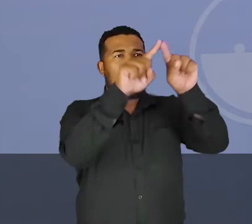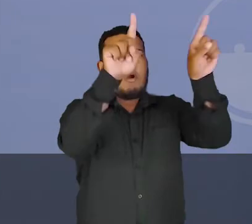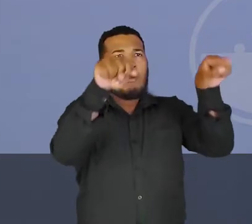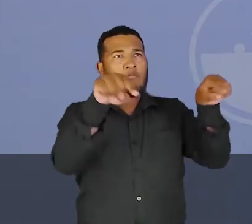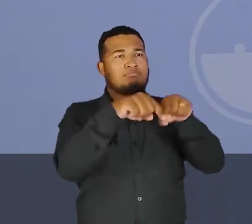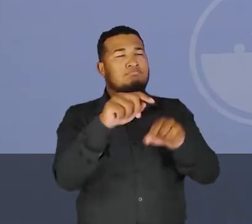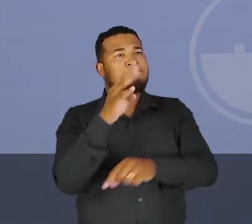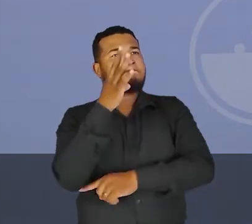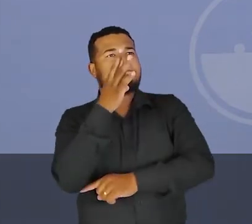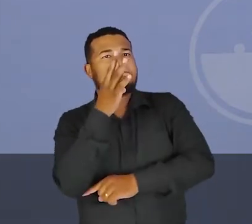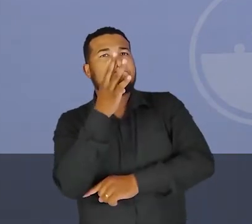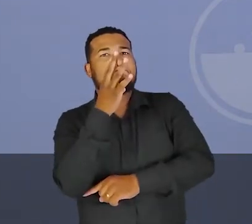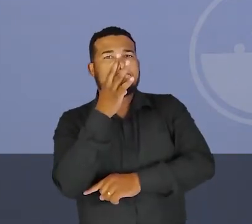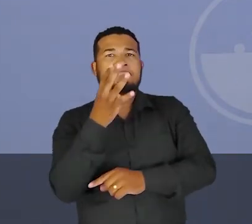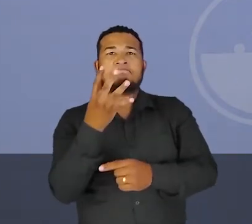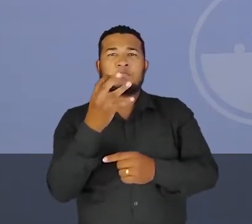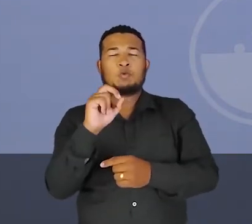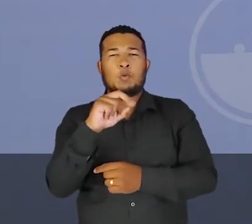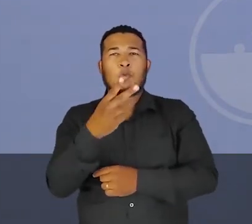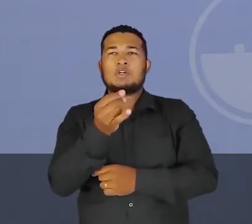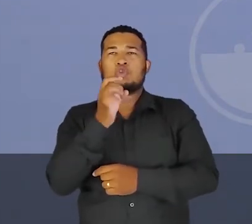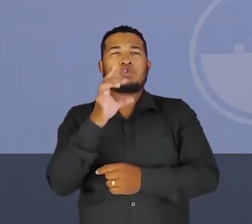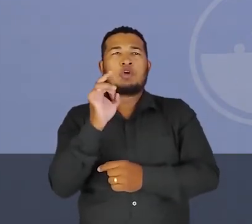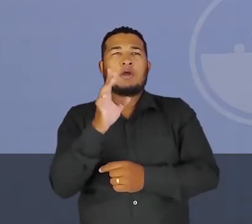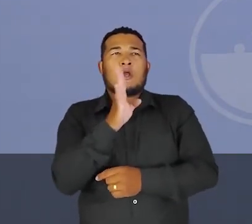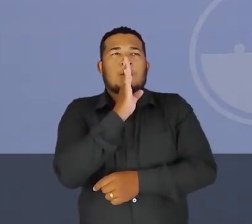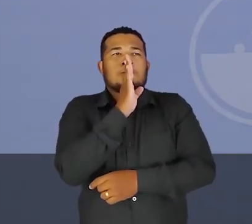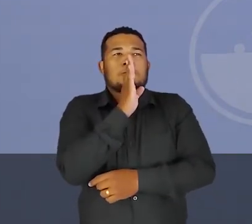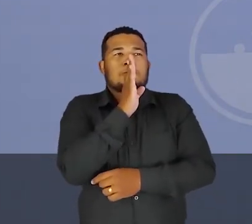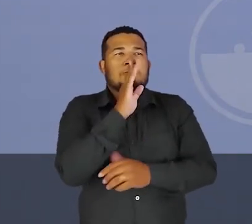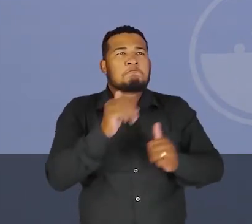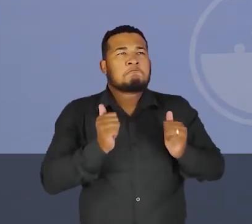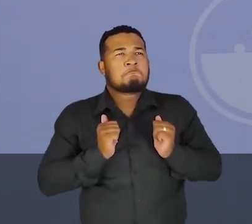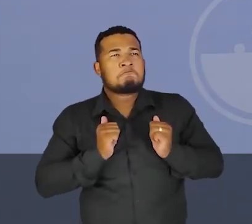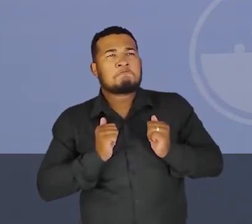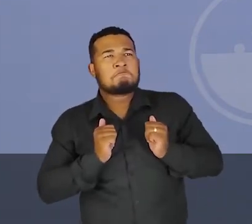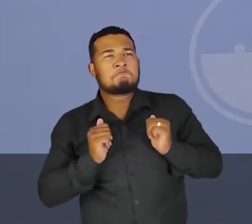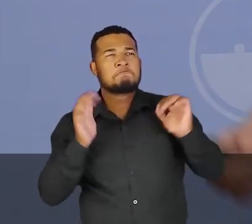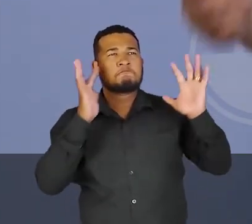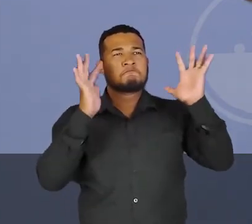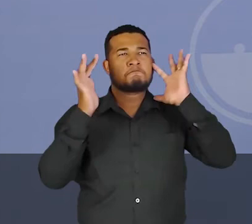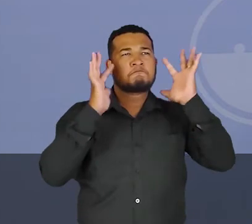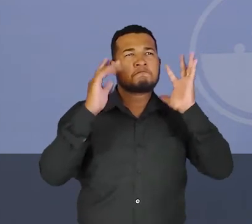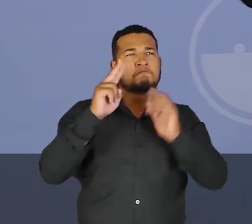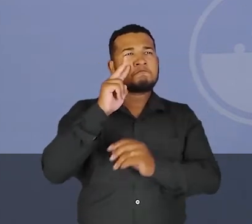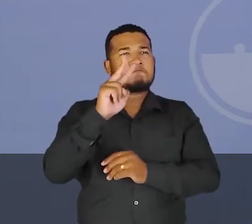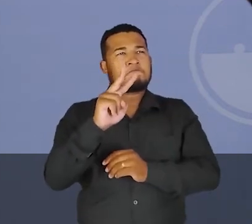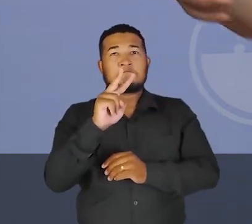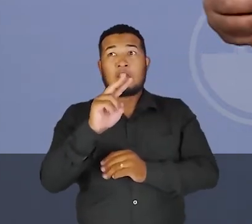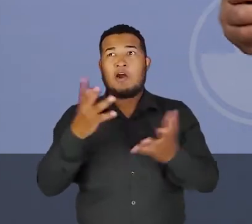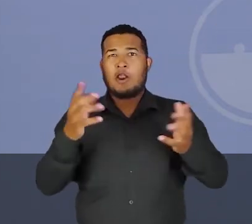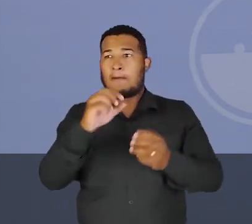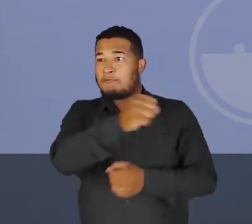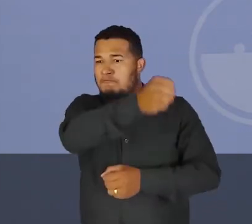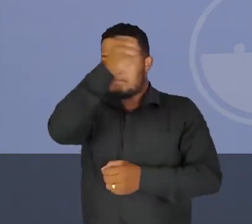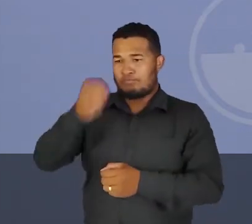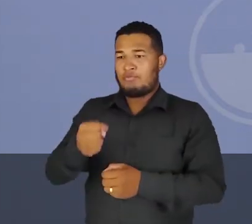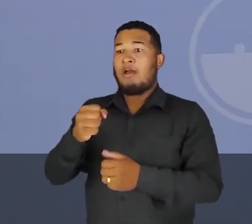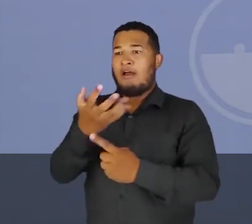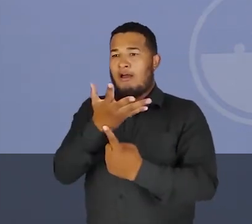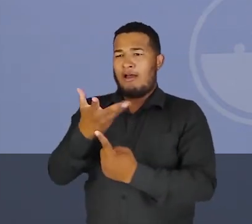né? Daquela contemplação silenciosa, mística, e bota a arte aqui no meio da